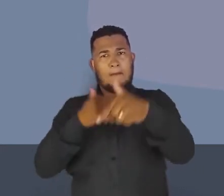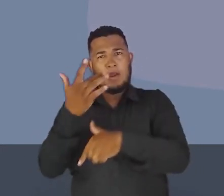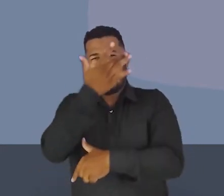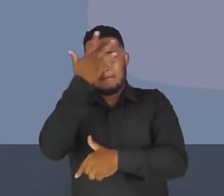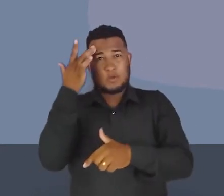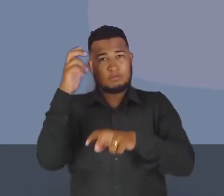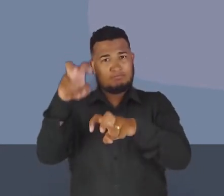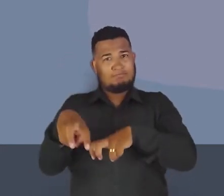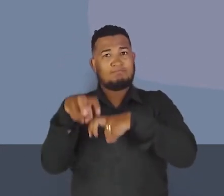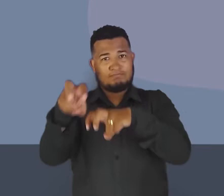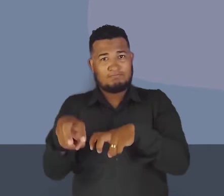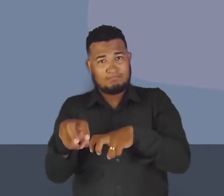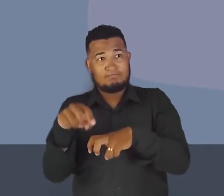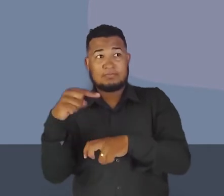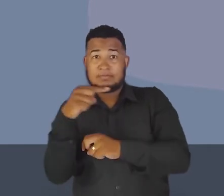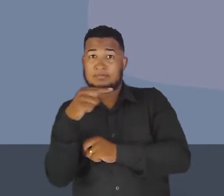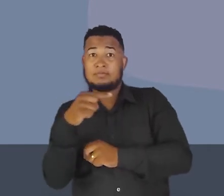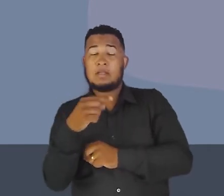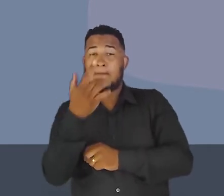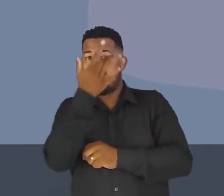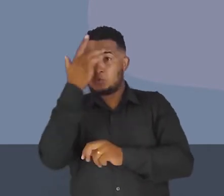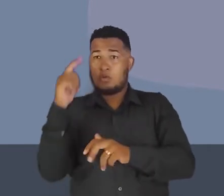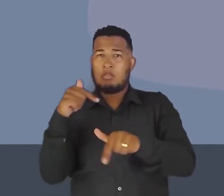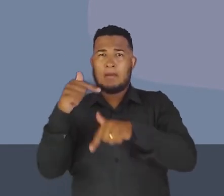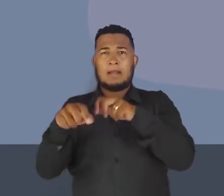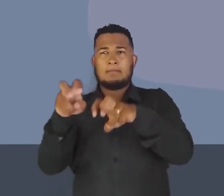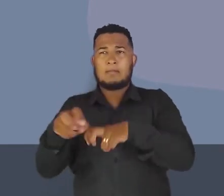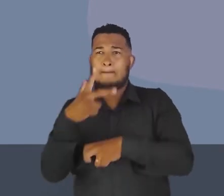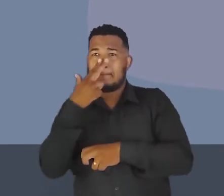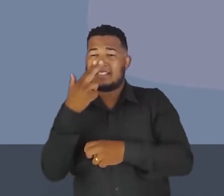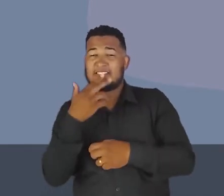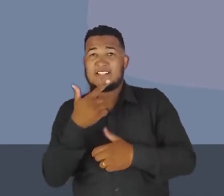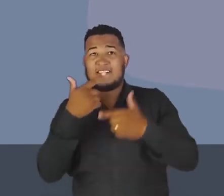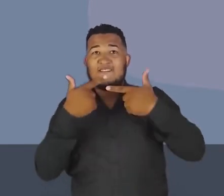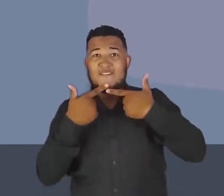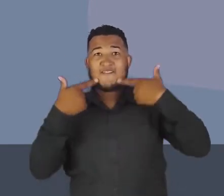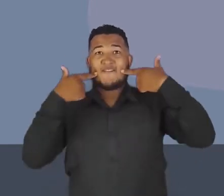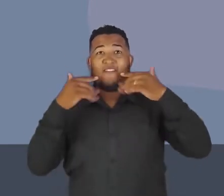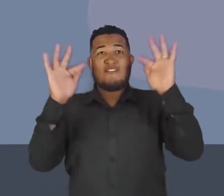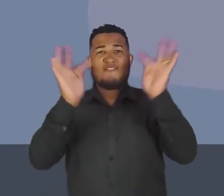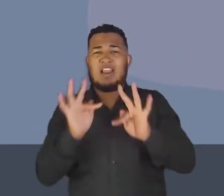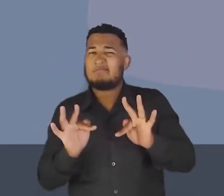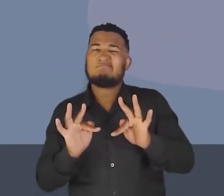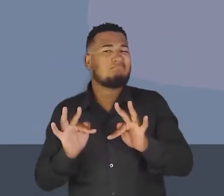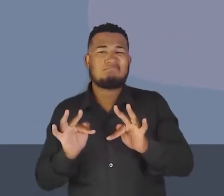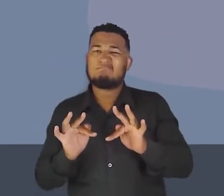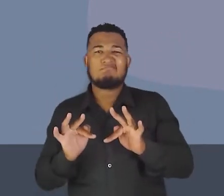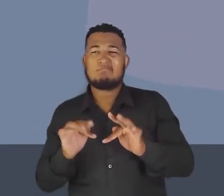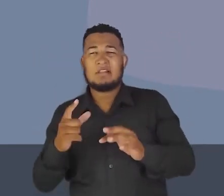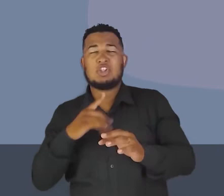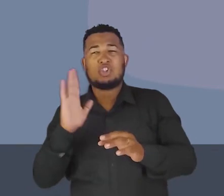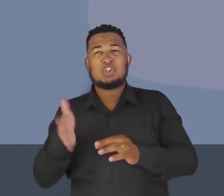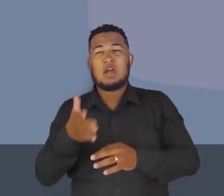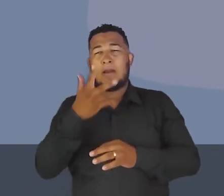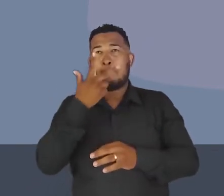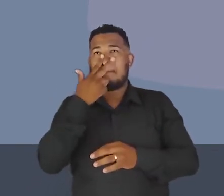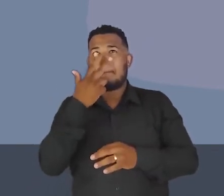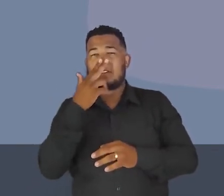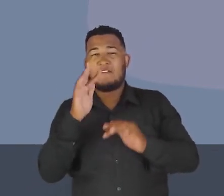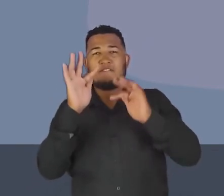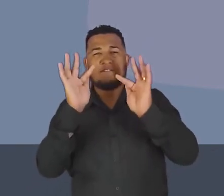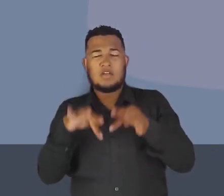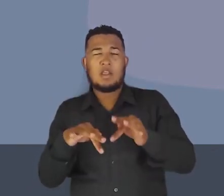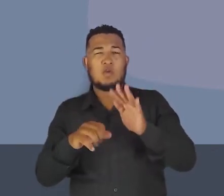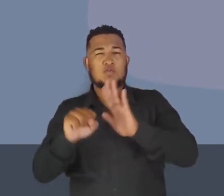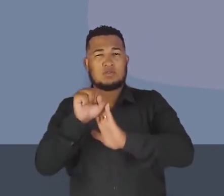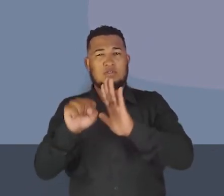vê ali, o camponês já não está muito feliz com esse tipo de trabalho, era um contexto já do final do do início do